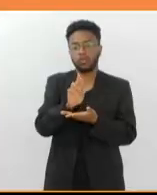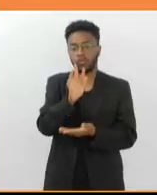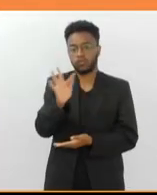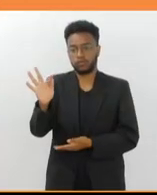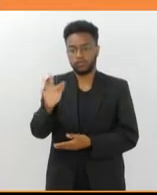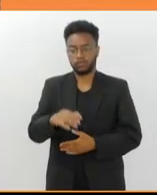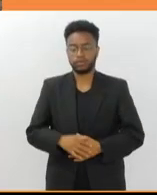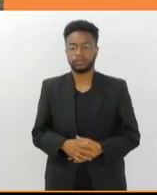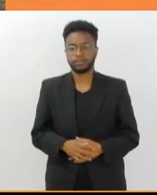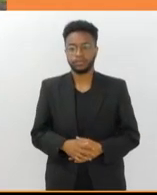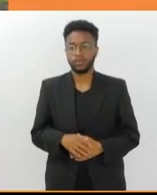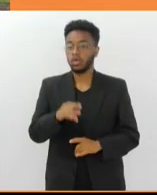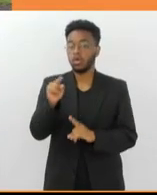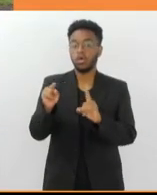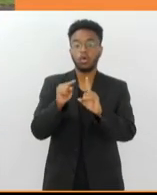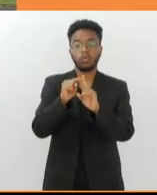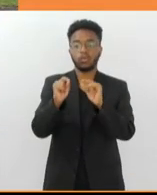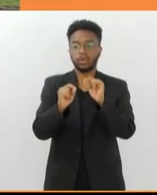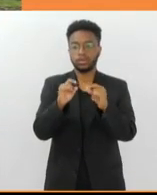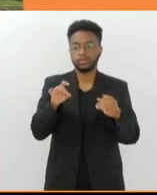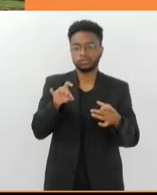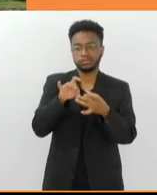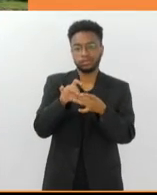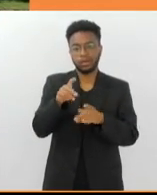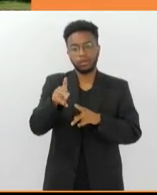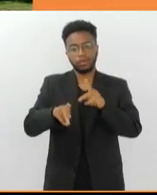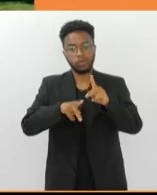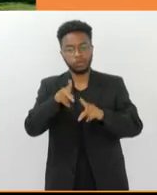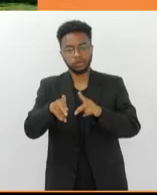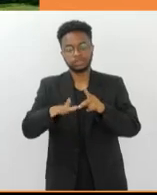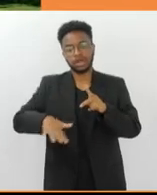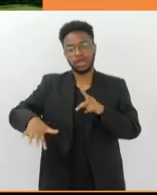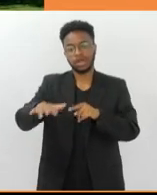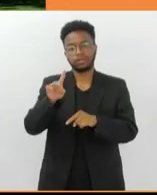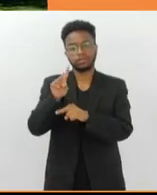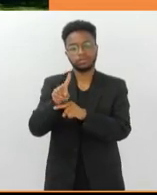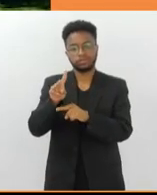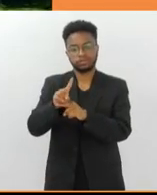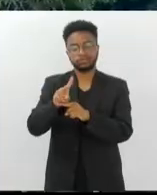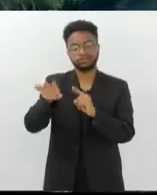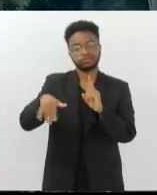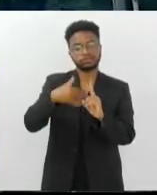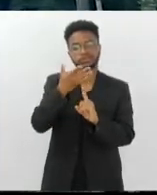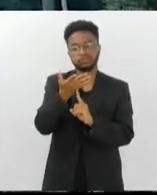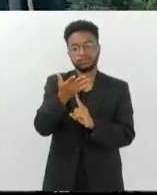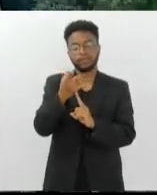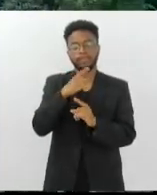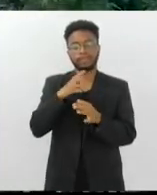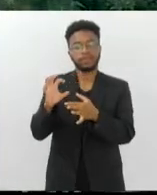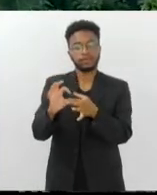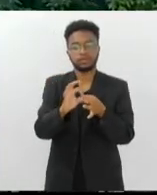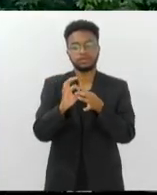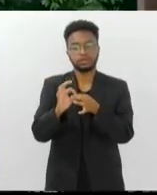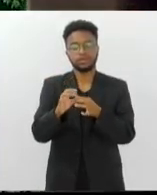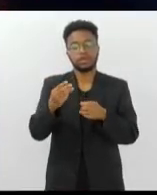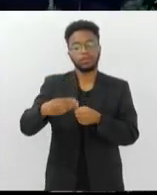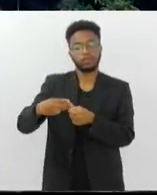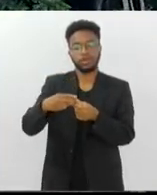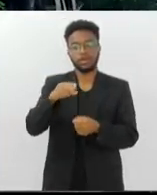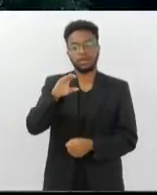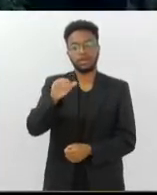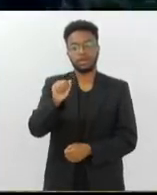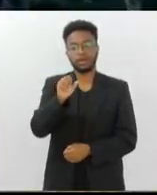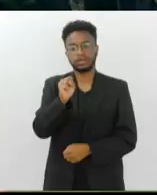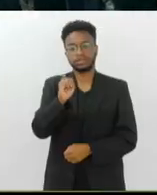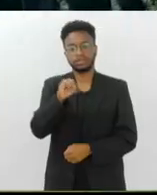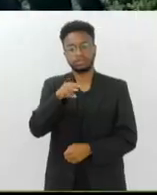Fluminense. O objetivo é aproximar a população da Reserva Biológica União, que compreende os municípios de Casimiro de Abreu, Rio